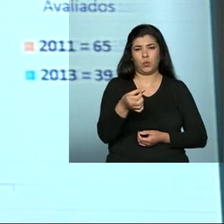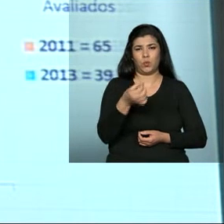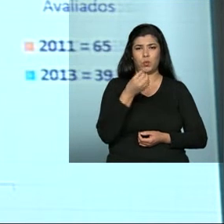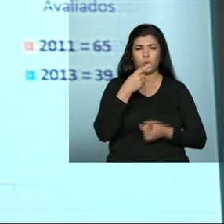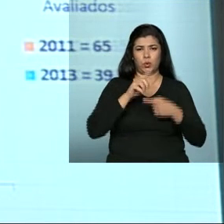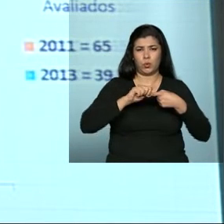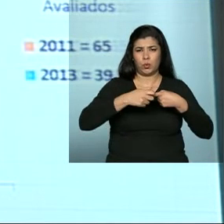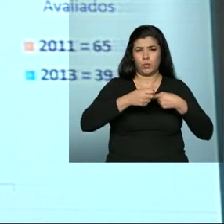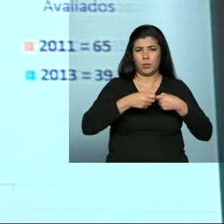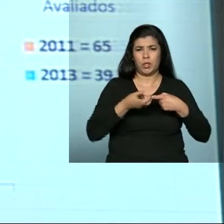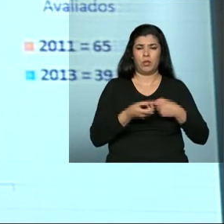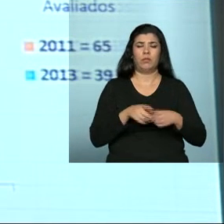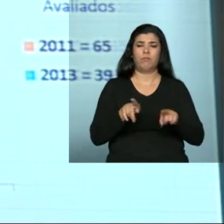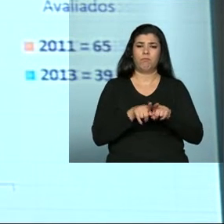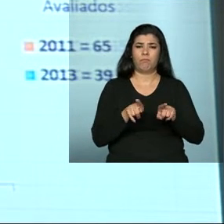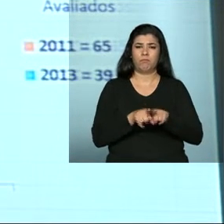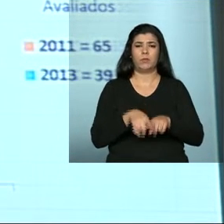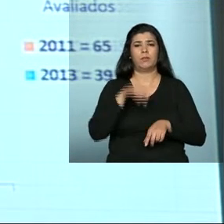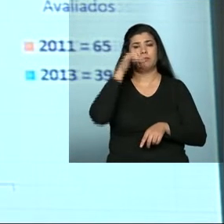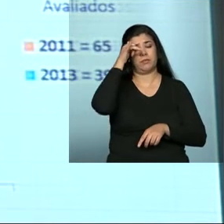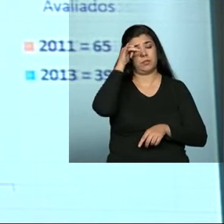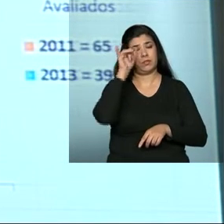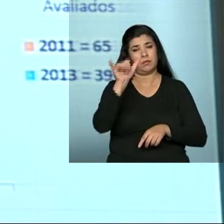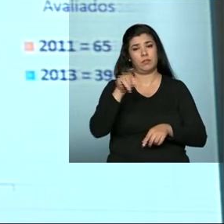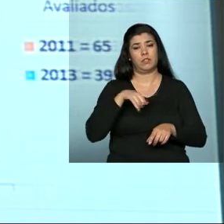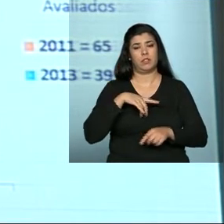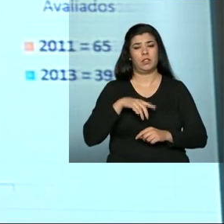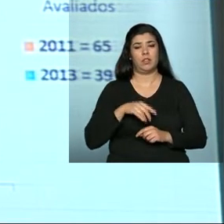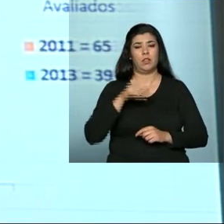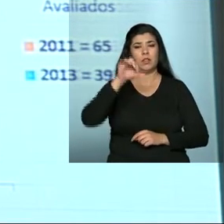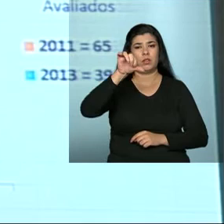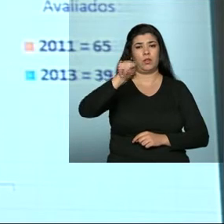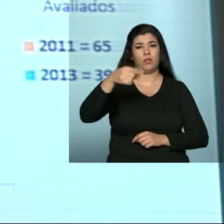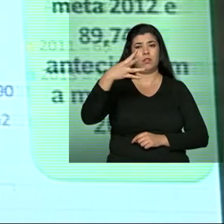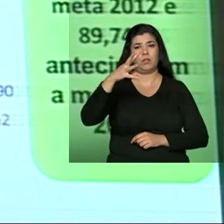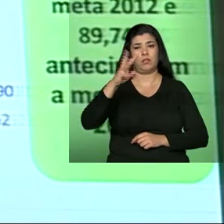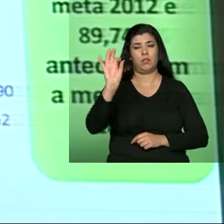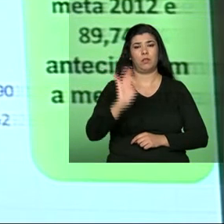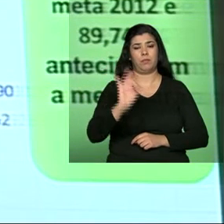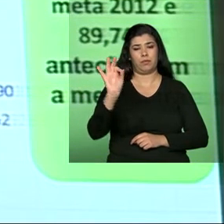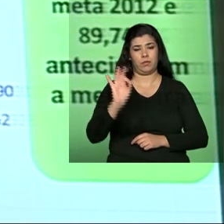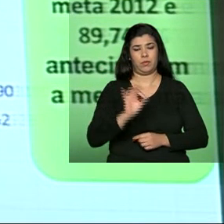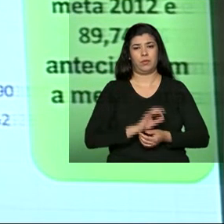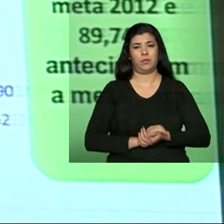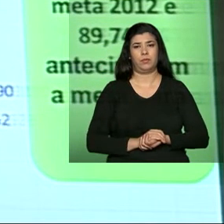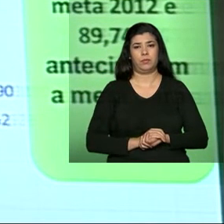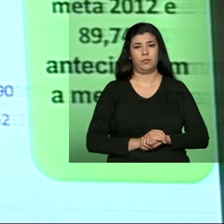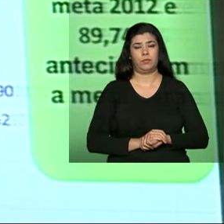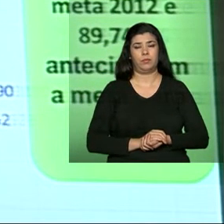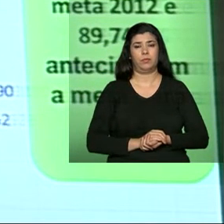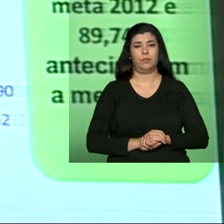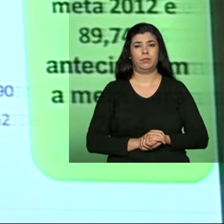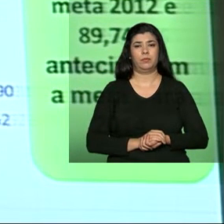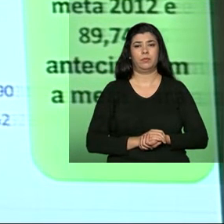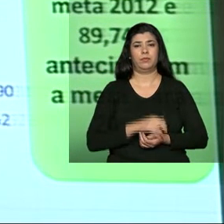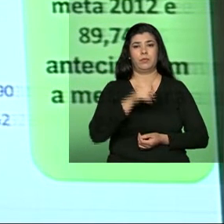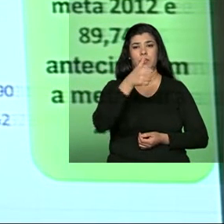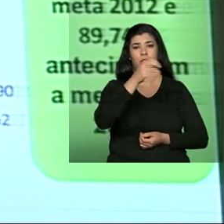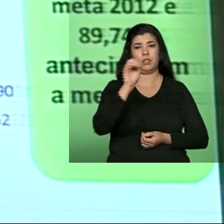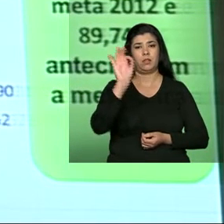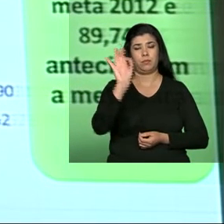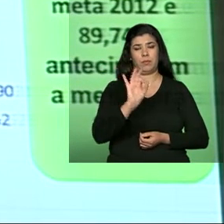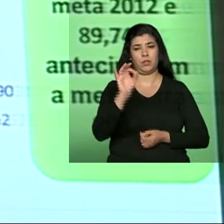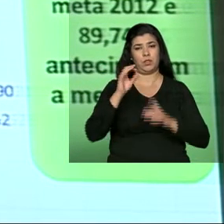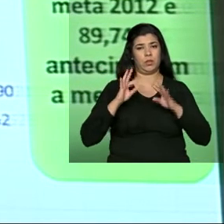9,4% é o valor médio da redução do teor de sódio nesses dois anos. Pode passar. E 100%